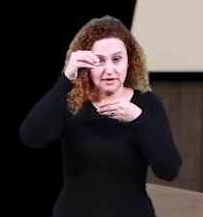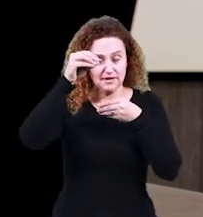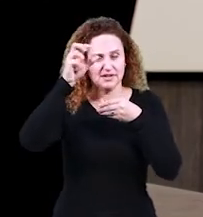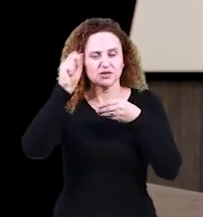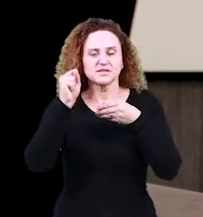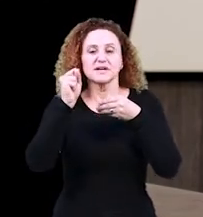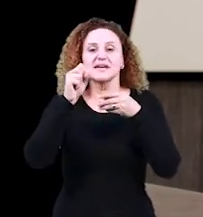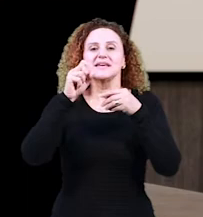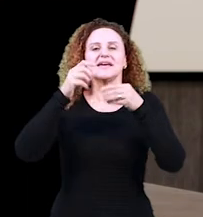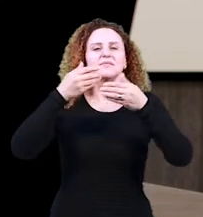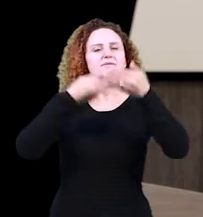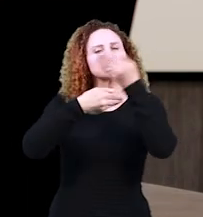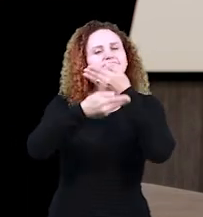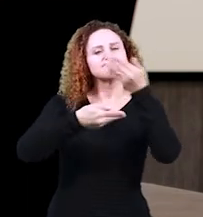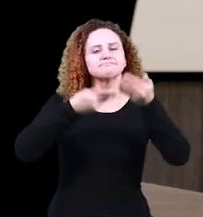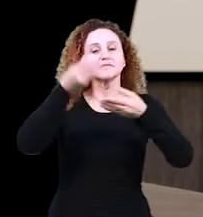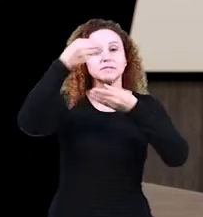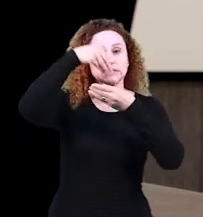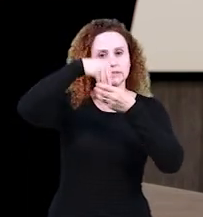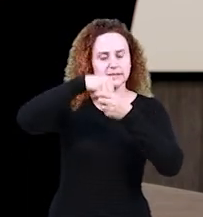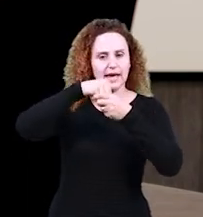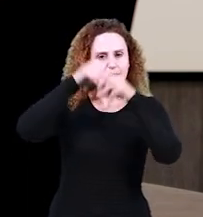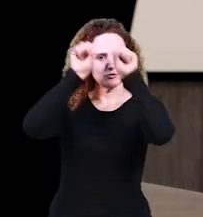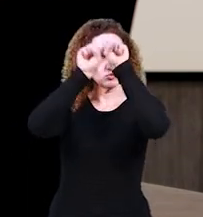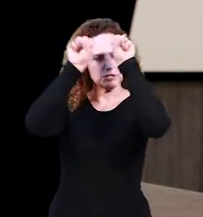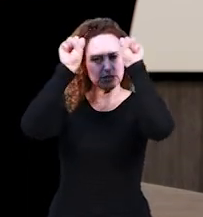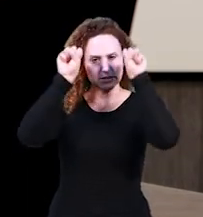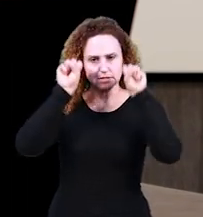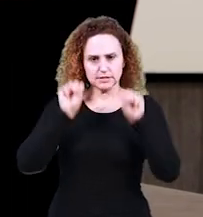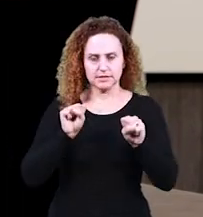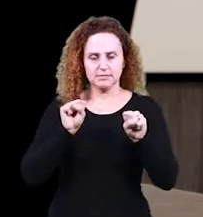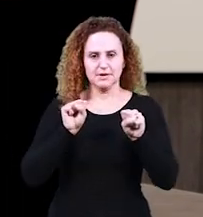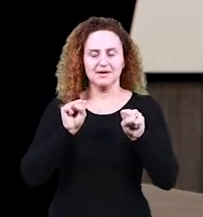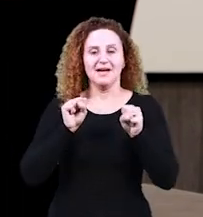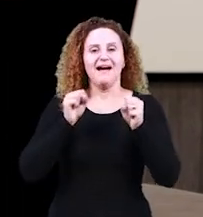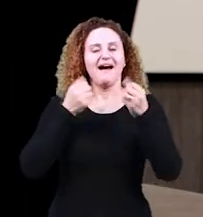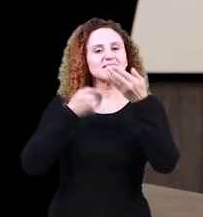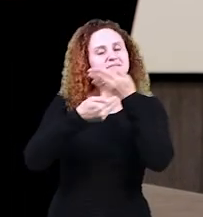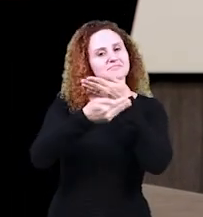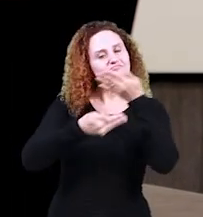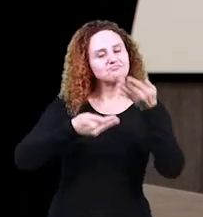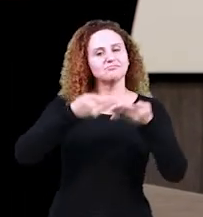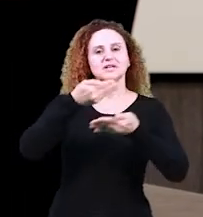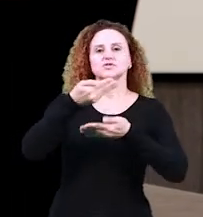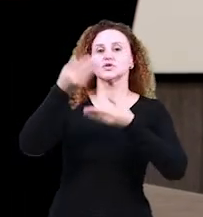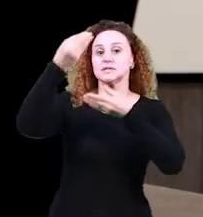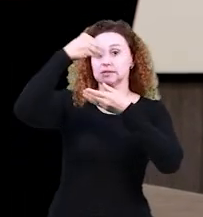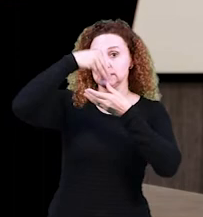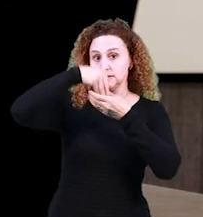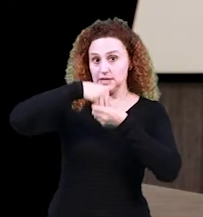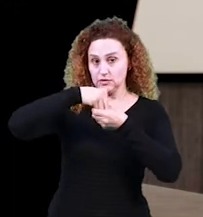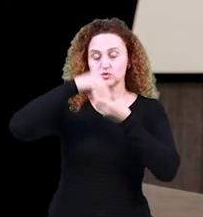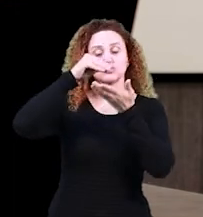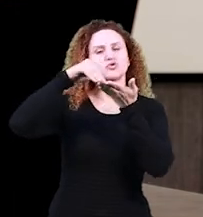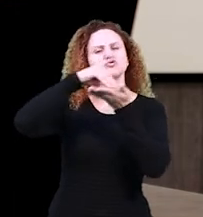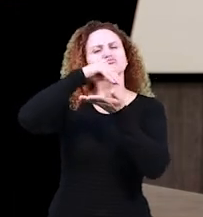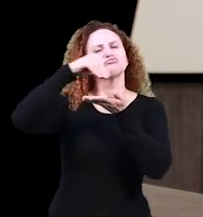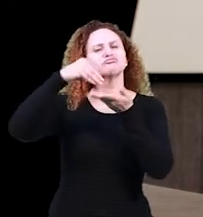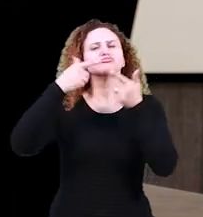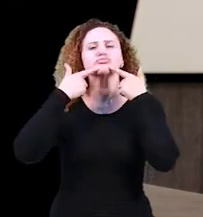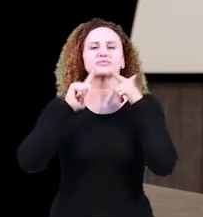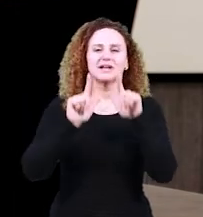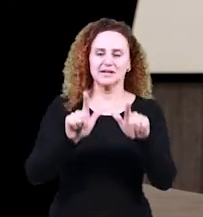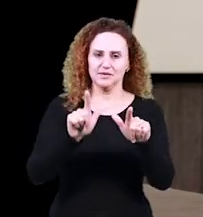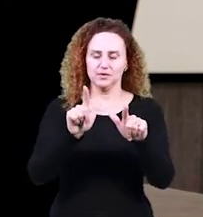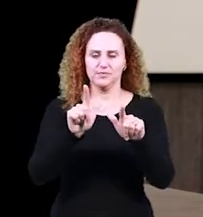relações das relações internas ao sistema Isto é das relações que os signos estabelecem entre si dentro do jogo da